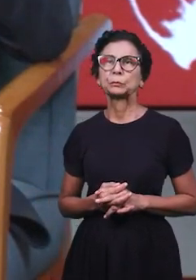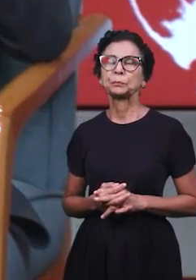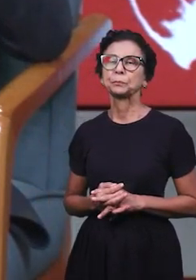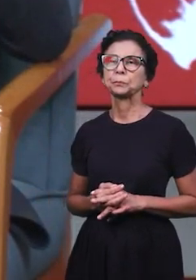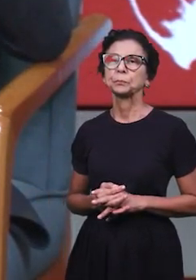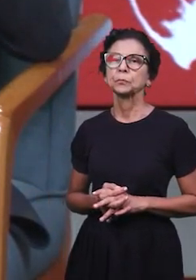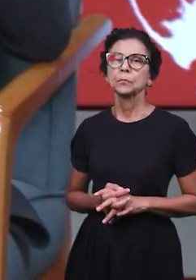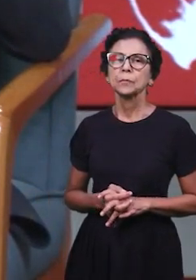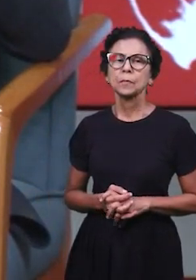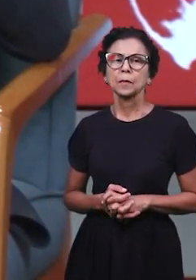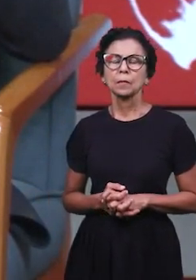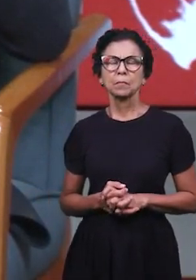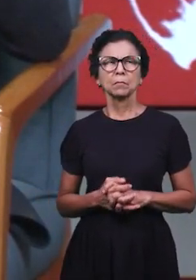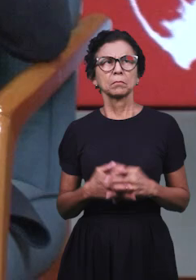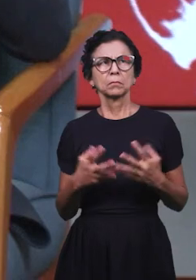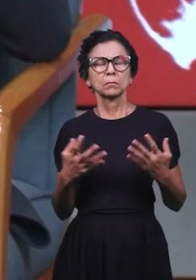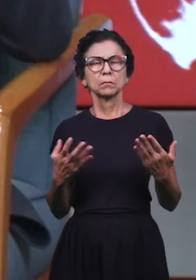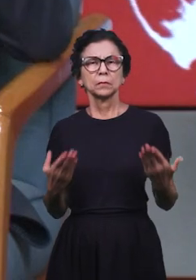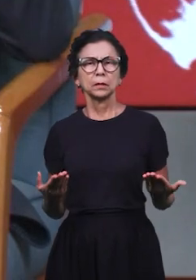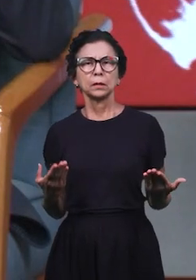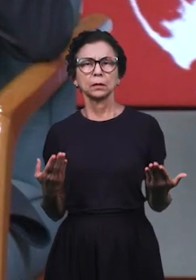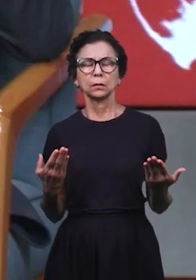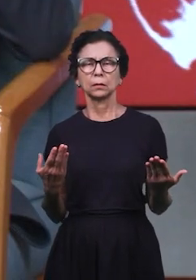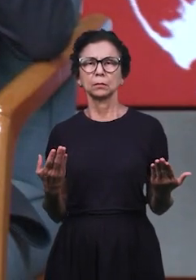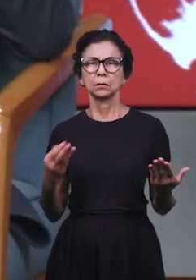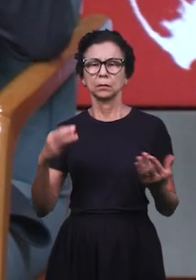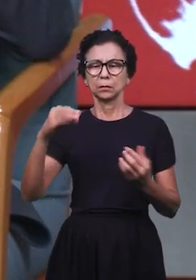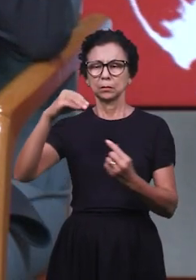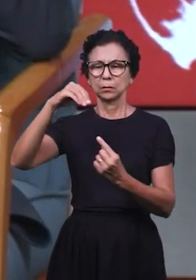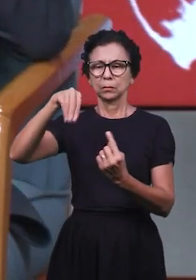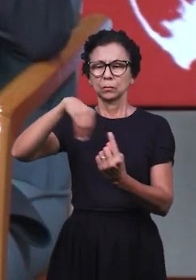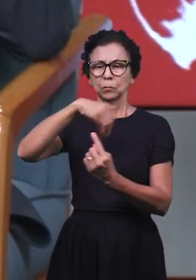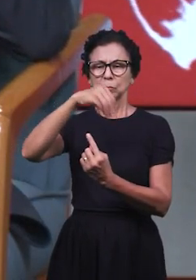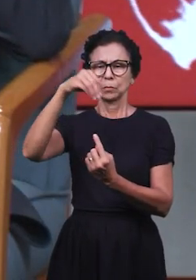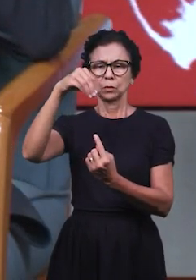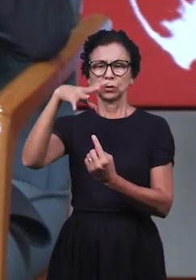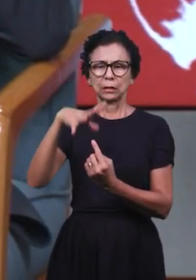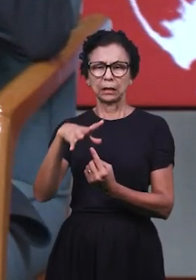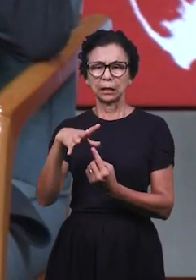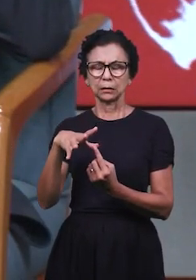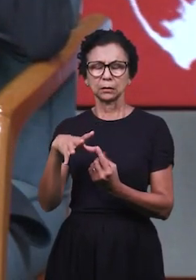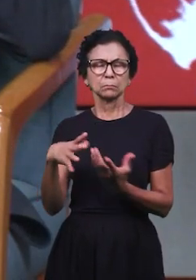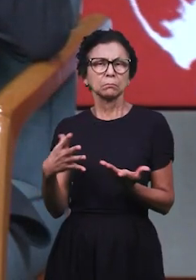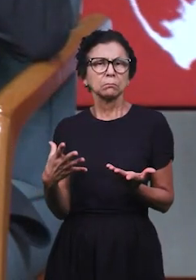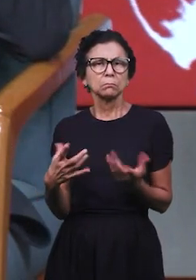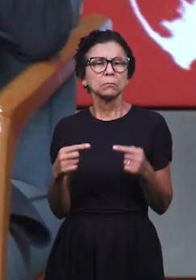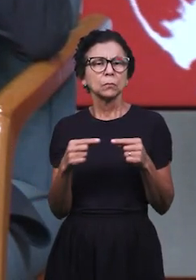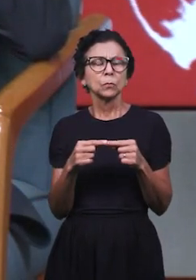com meio de graça, recurso de graça? Ora,